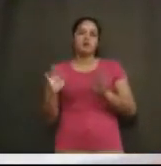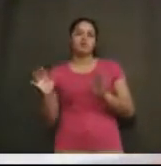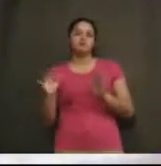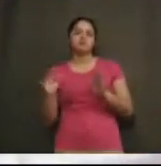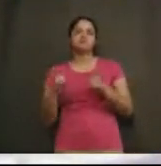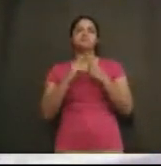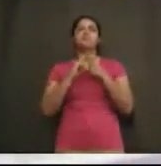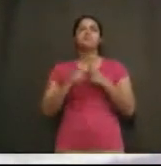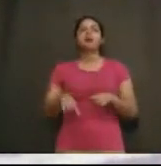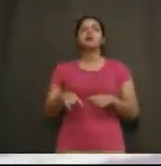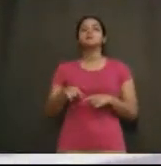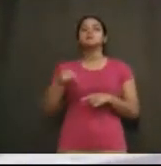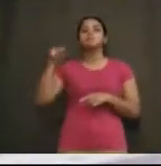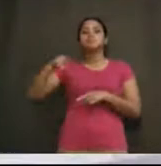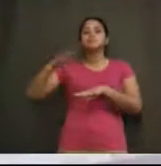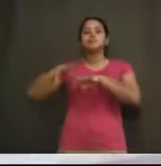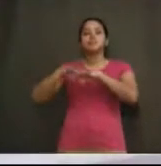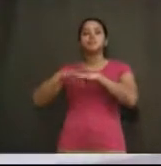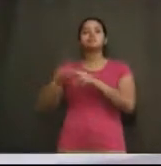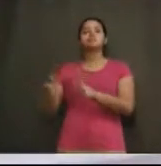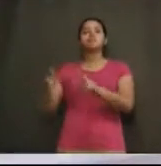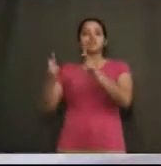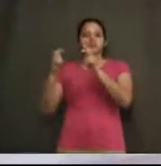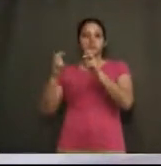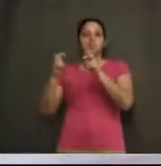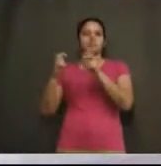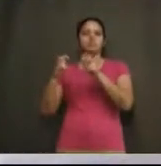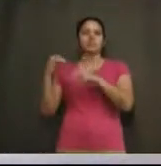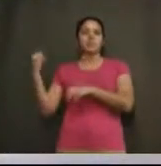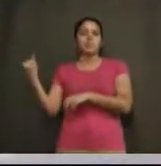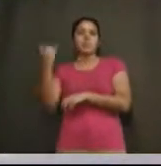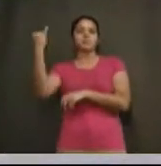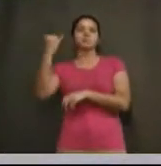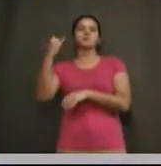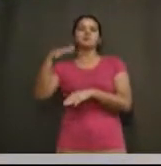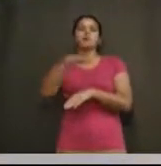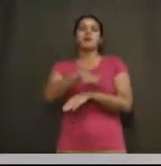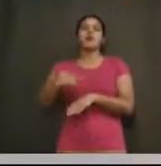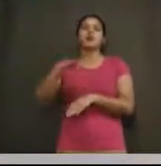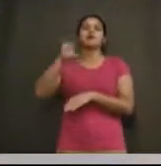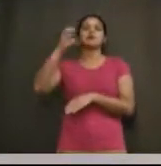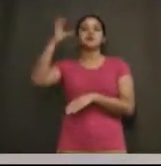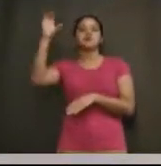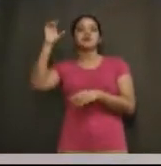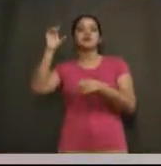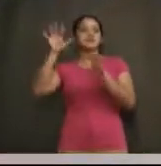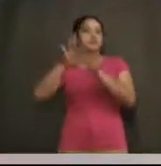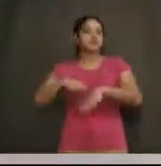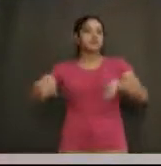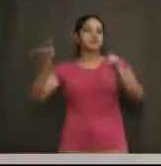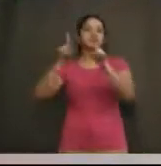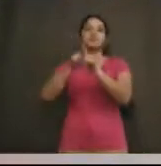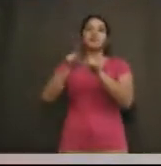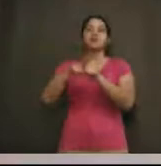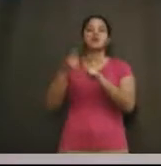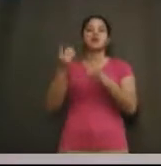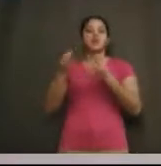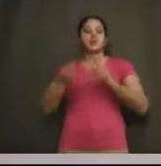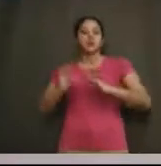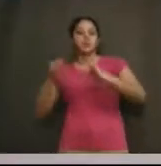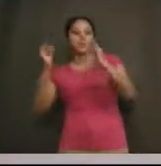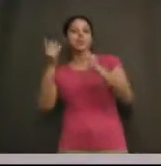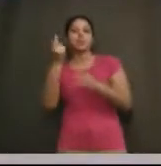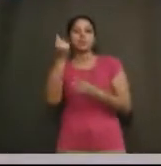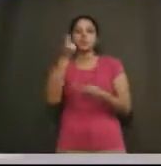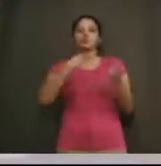está cada vez mais importante em termos da ciência em geral e da tecnologia, da economia